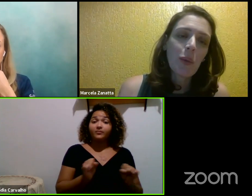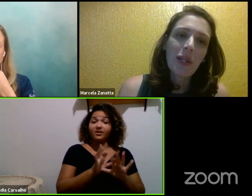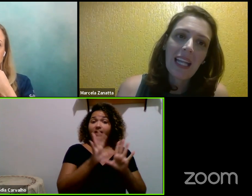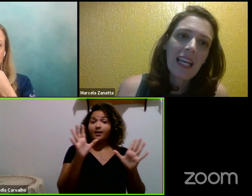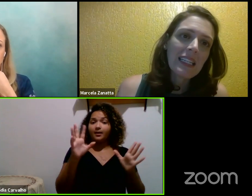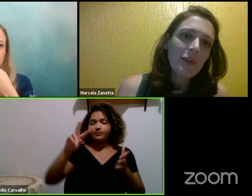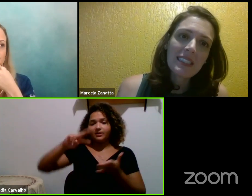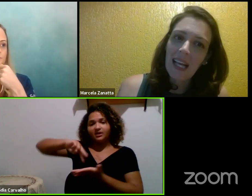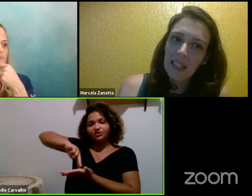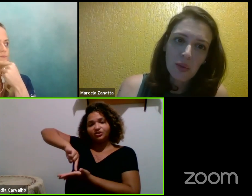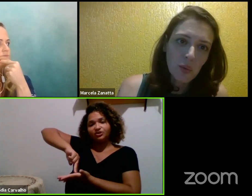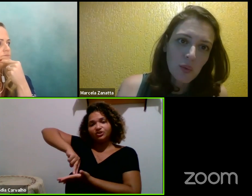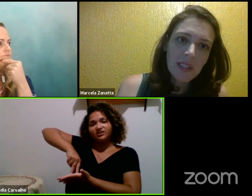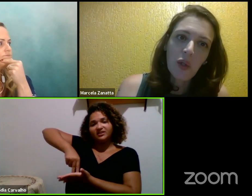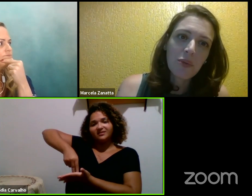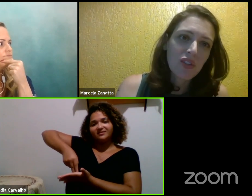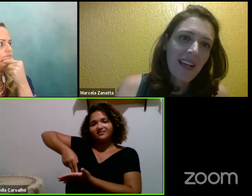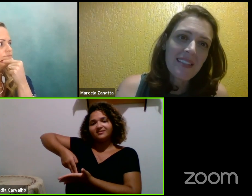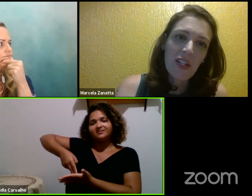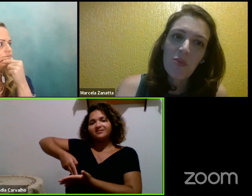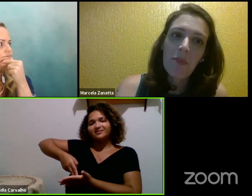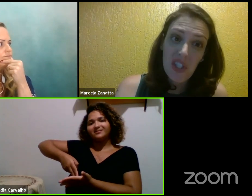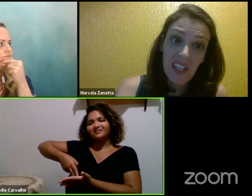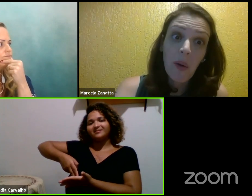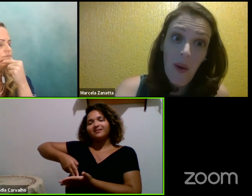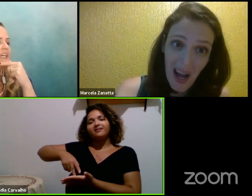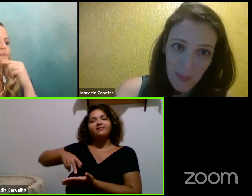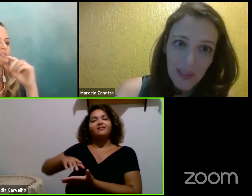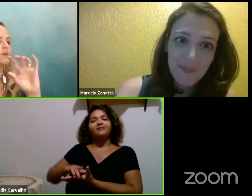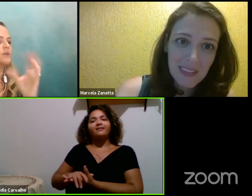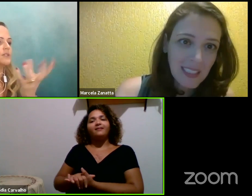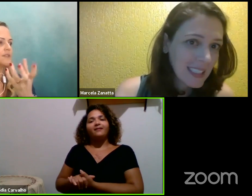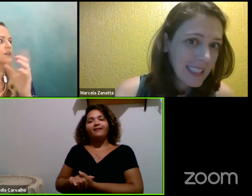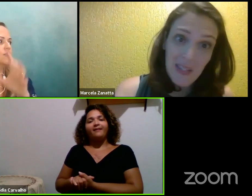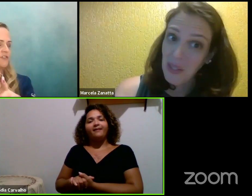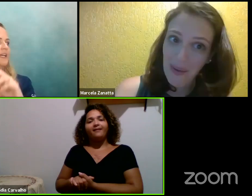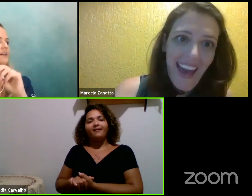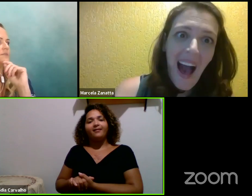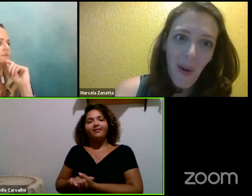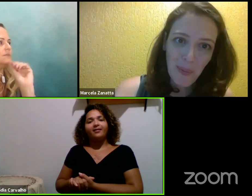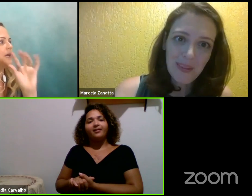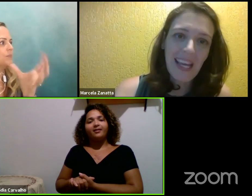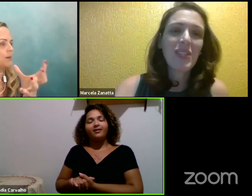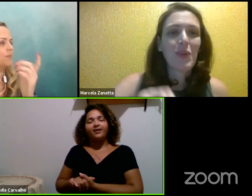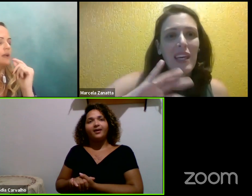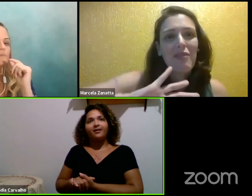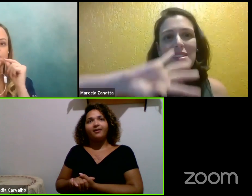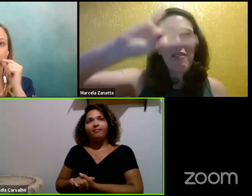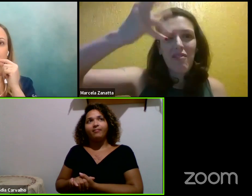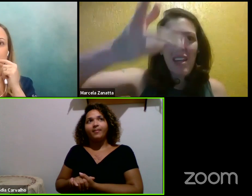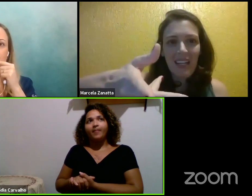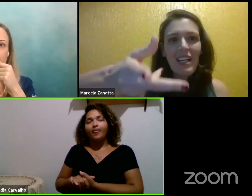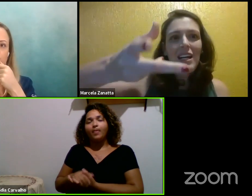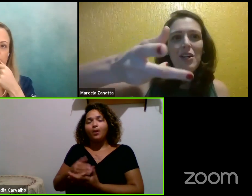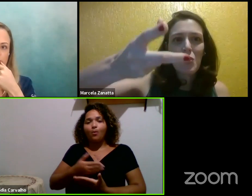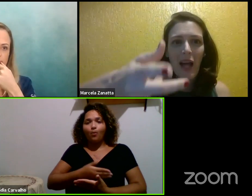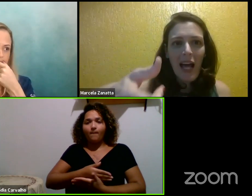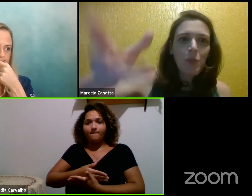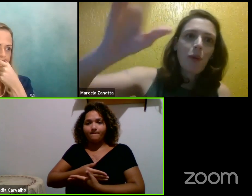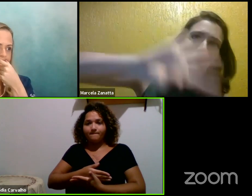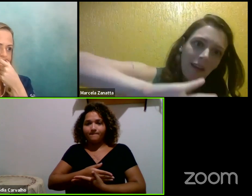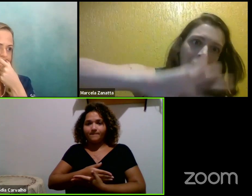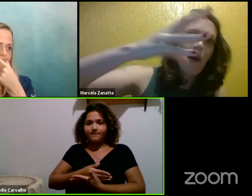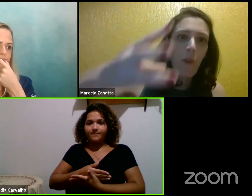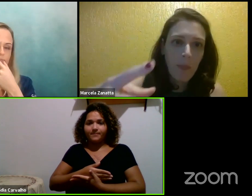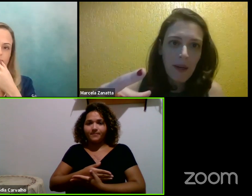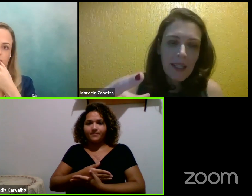Acontece que o neném não está dentro do útero como se estivesse dentro de uma bexiga com água. Isso não é real, tá? Então não é que você vira de um lado e